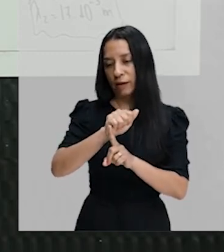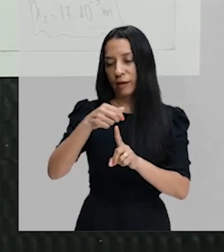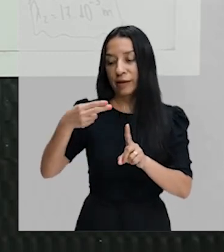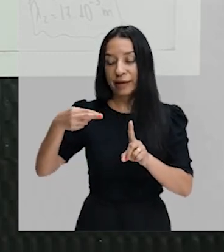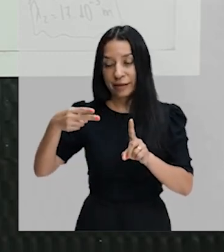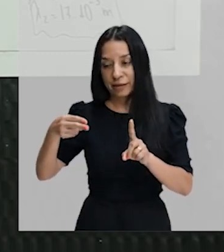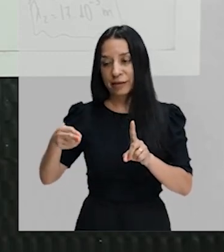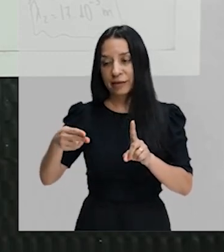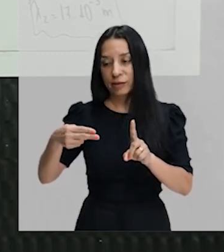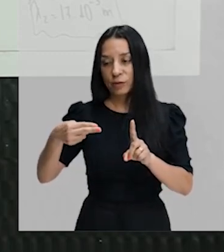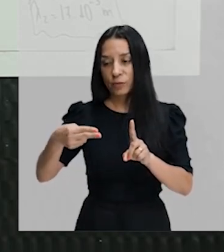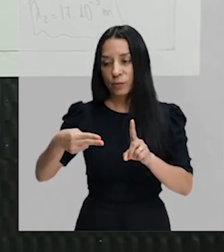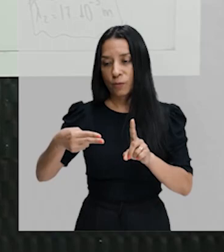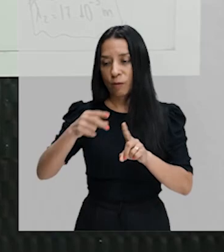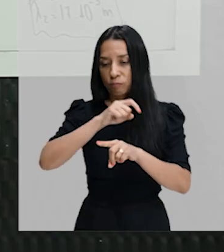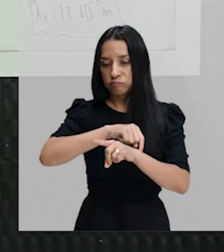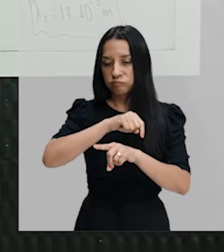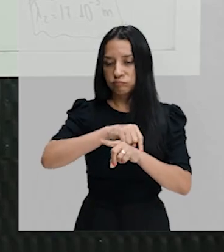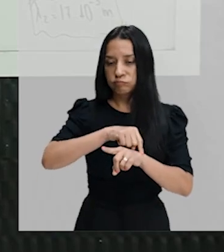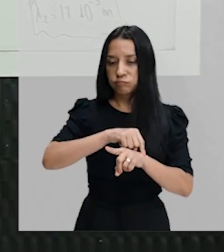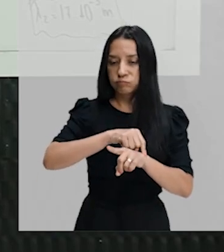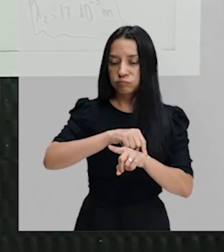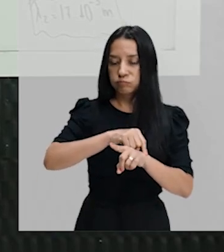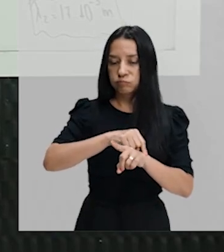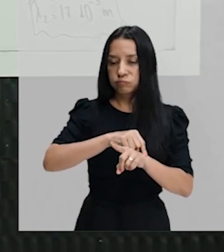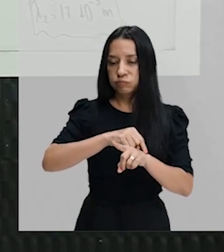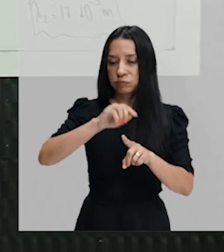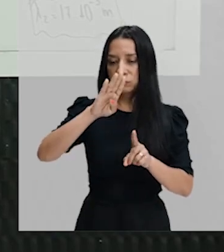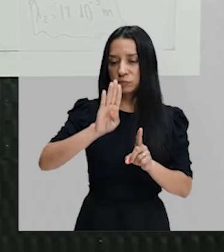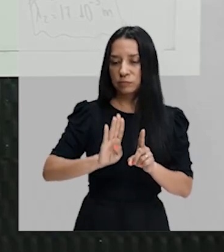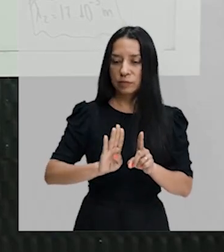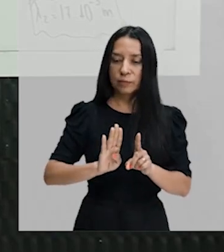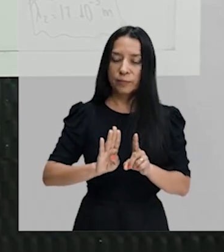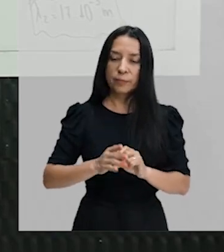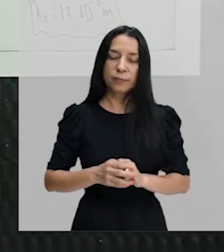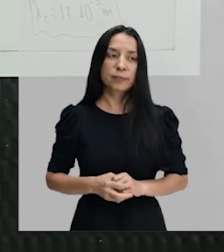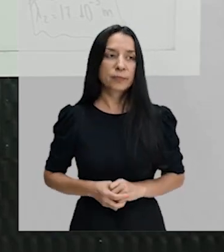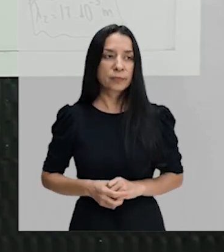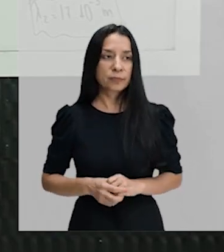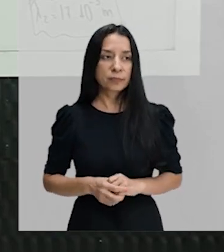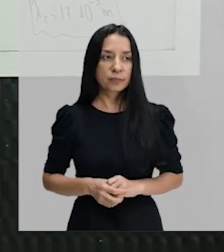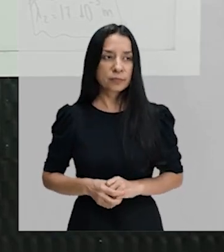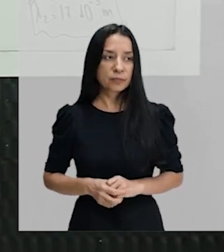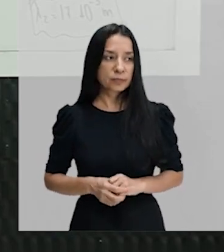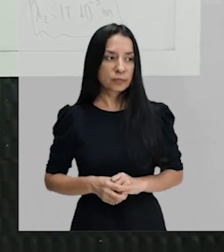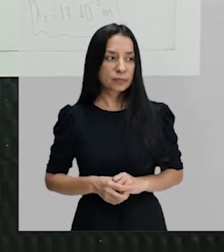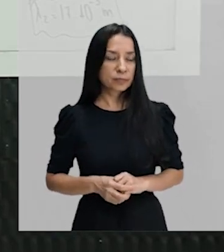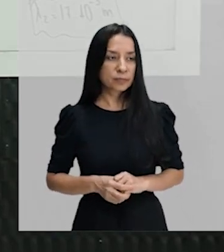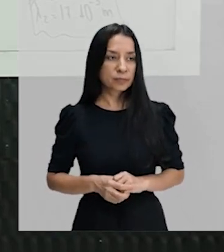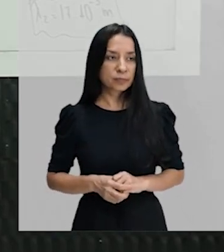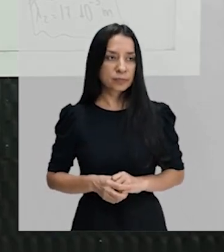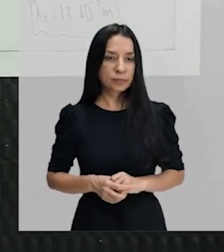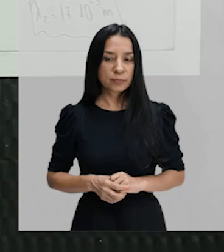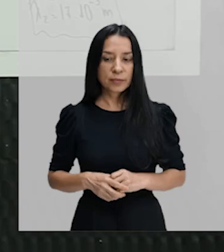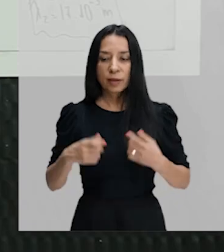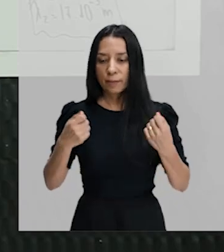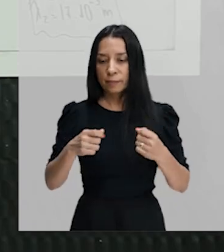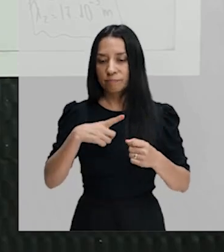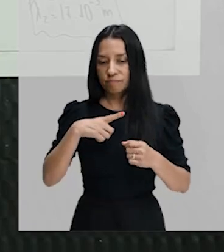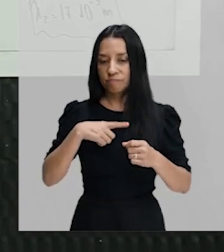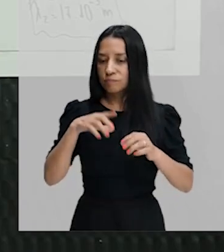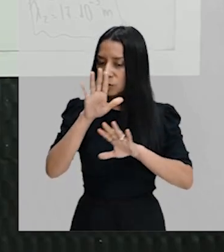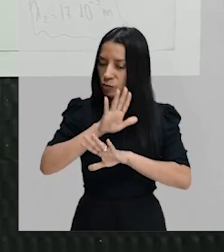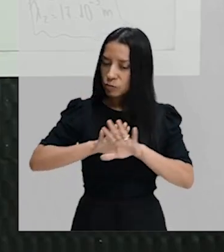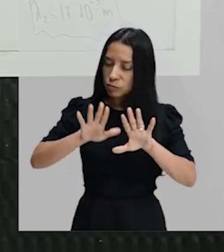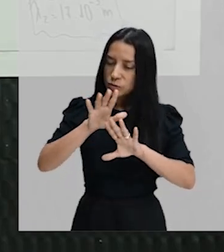onda b então ele afirma que o período de A é igual ao período de B tem que ter cuidado com esse tipo